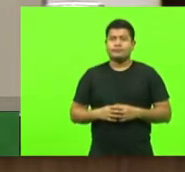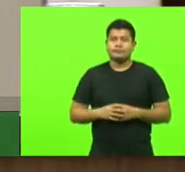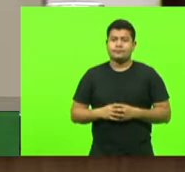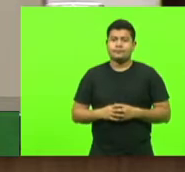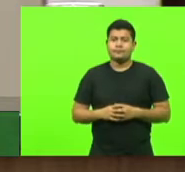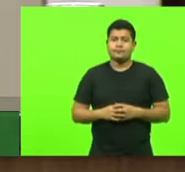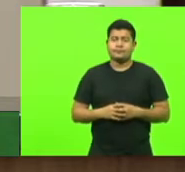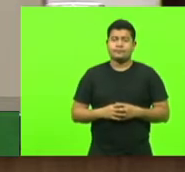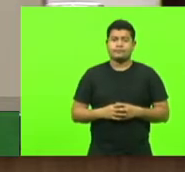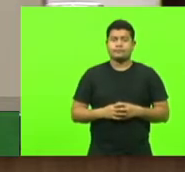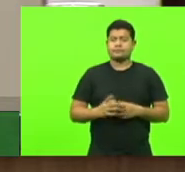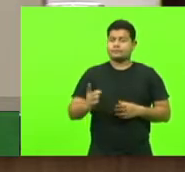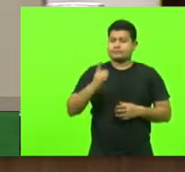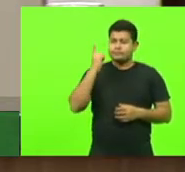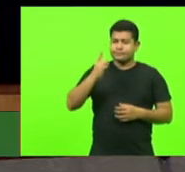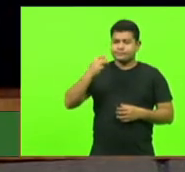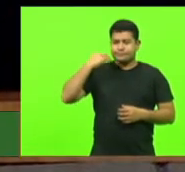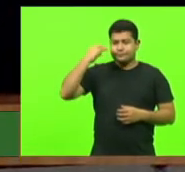Deputado Márcio,